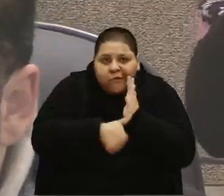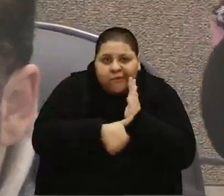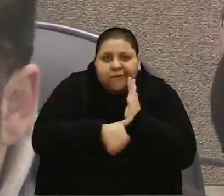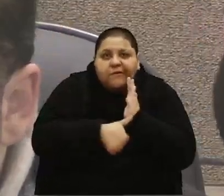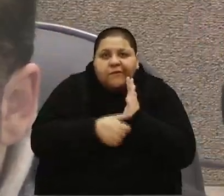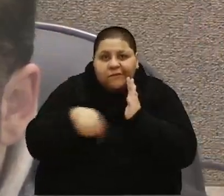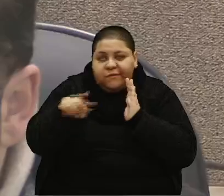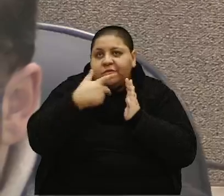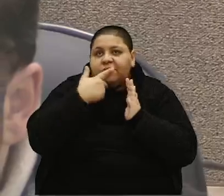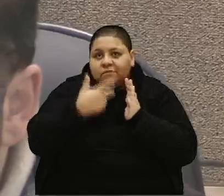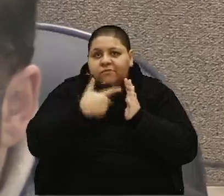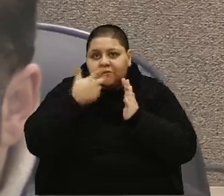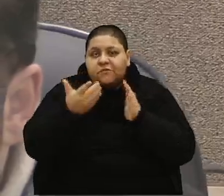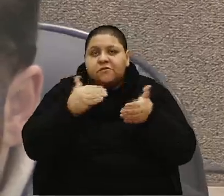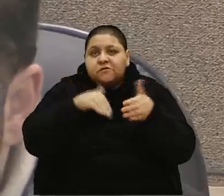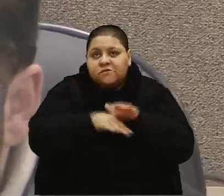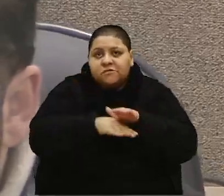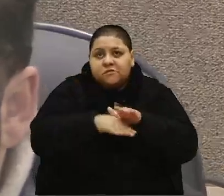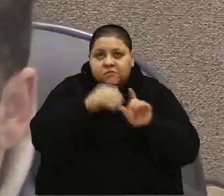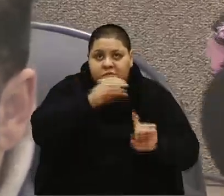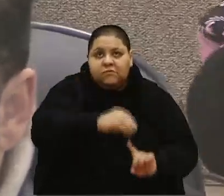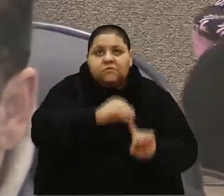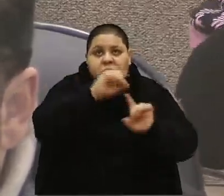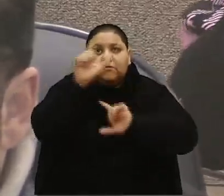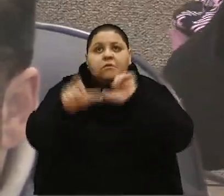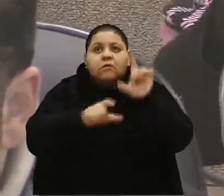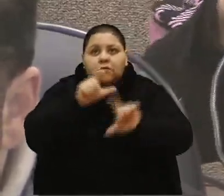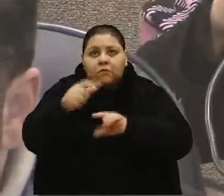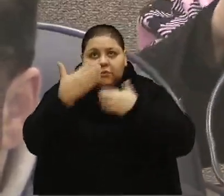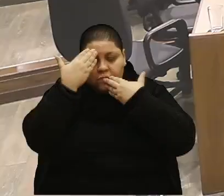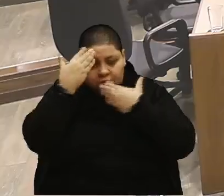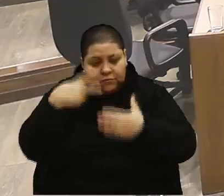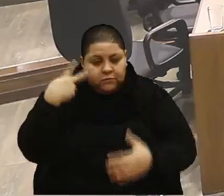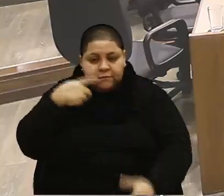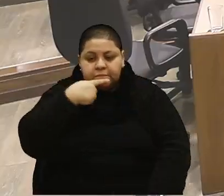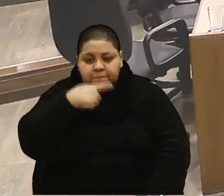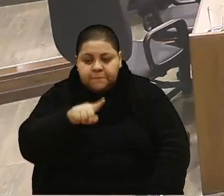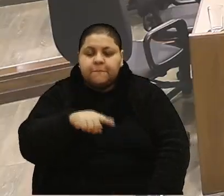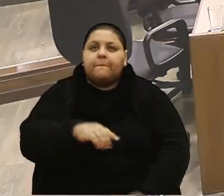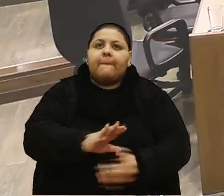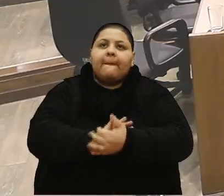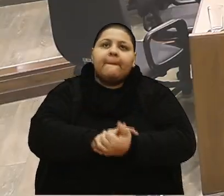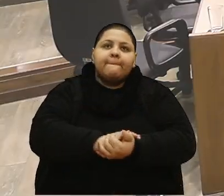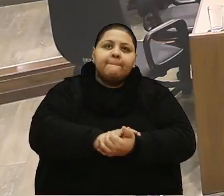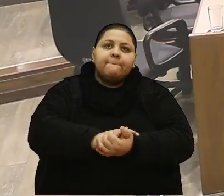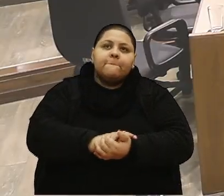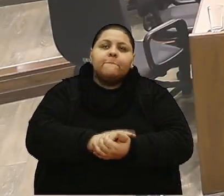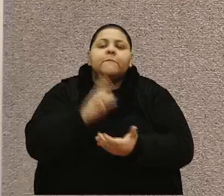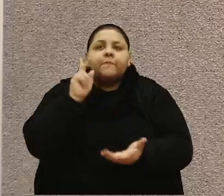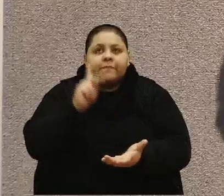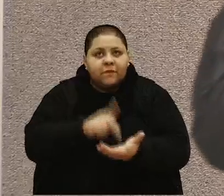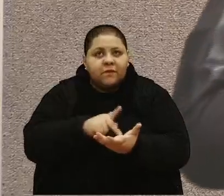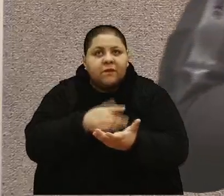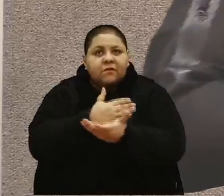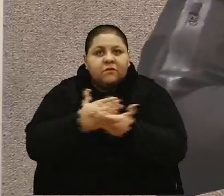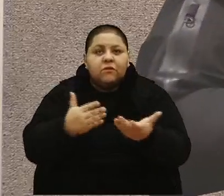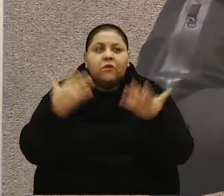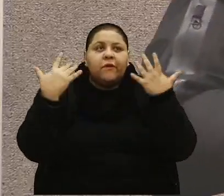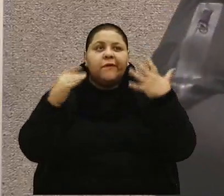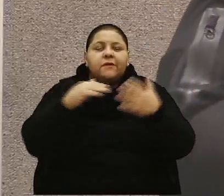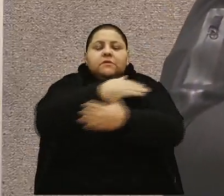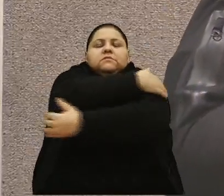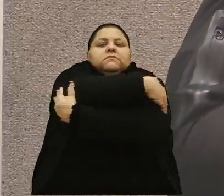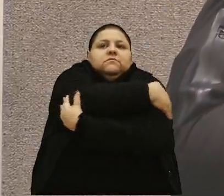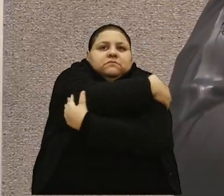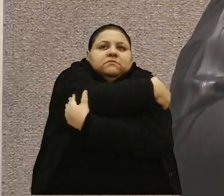tanto que fala da questão da inclusão e da prioridade para essas pessoas. Obrigado, vereador Caleb. Disponha, de fato, começar parabenizando o